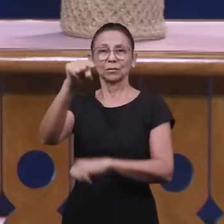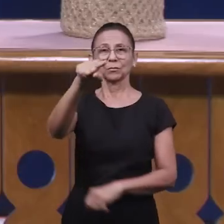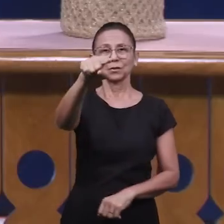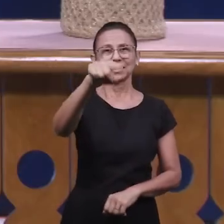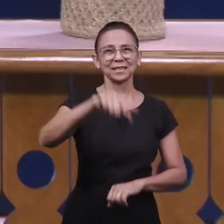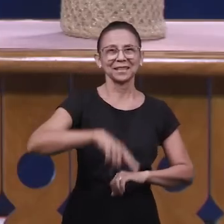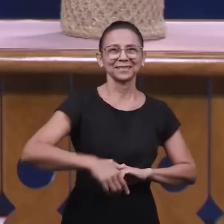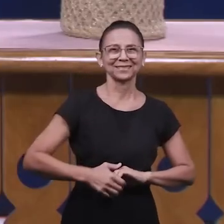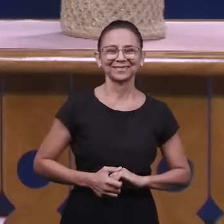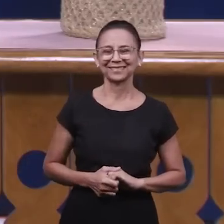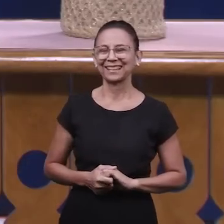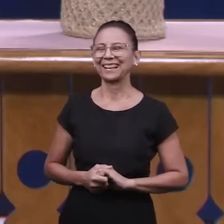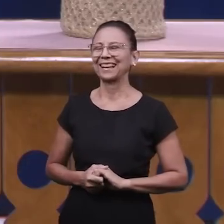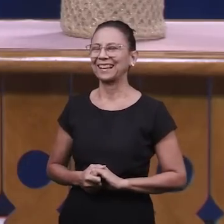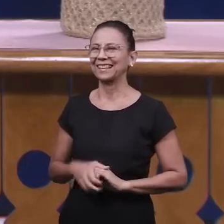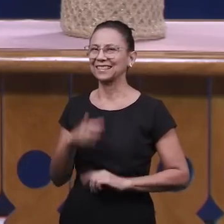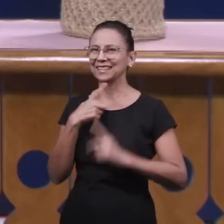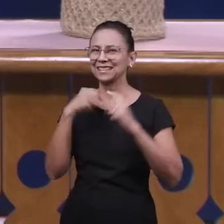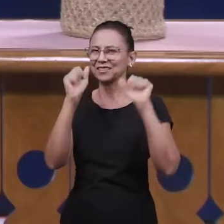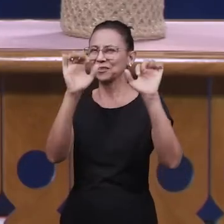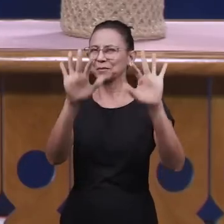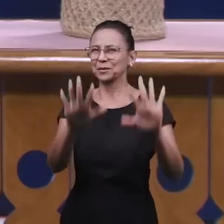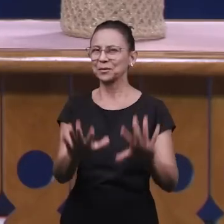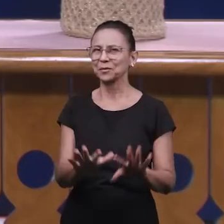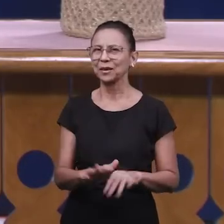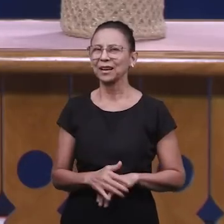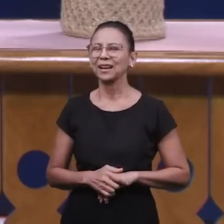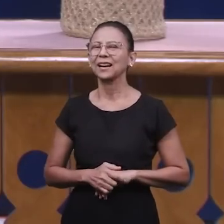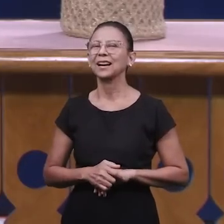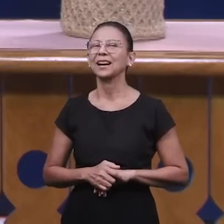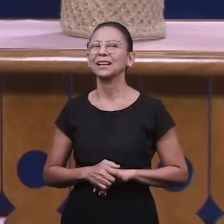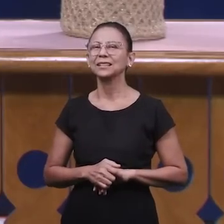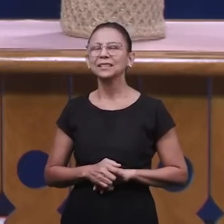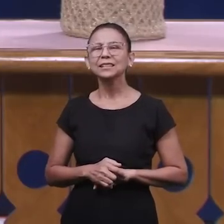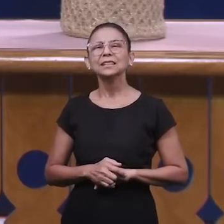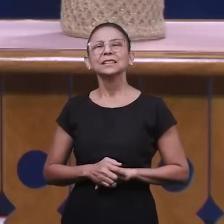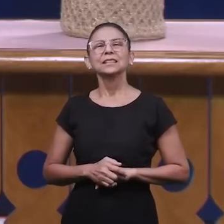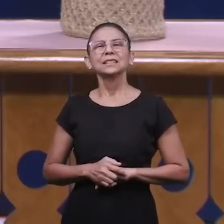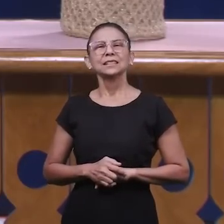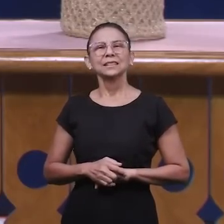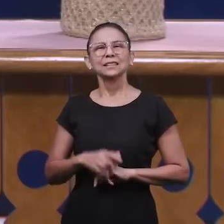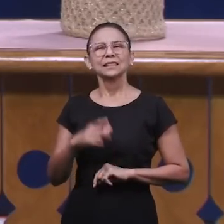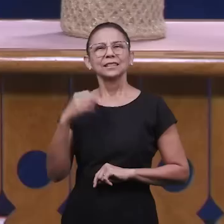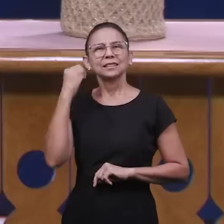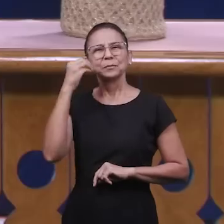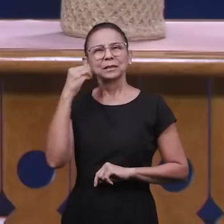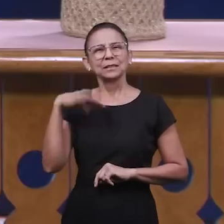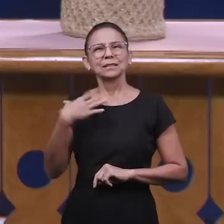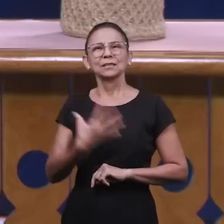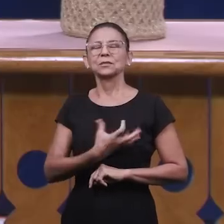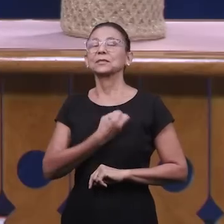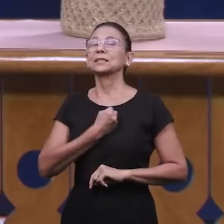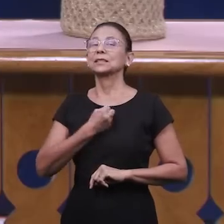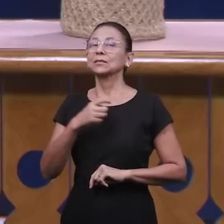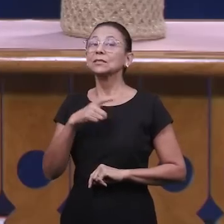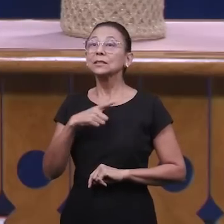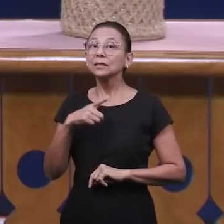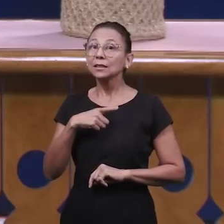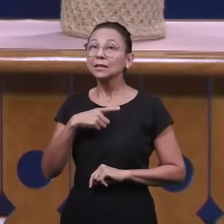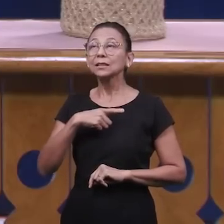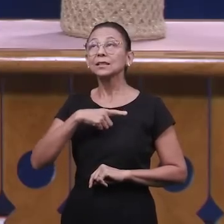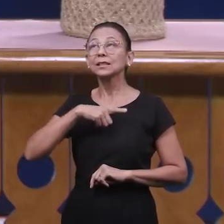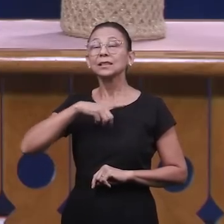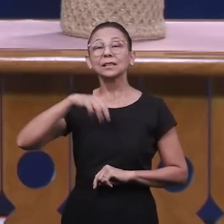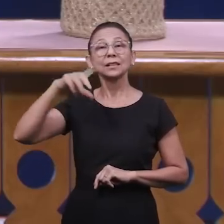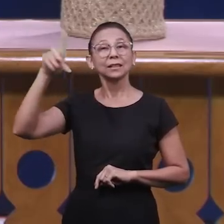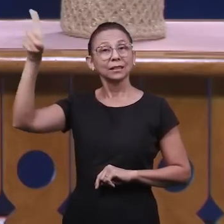maneira desfrutar de todas as bênçãos que o Senhor tem nos concedido. Nós agora vamos orar ao Senhor, vamos entregar no altar do